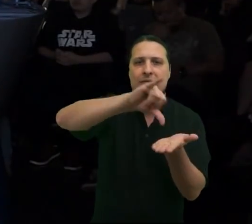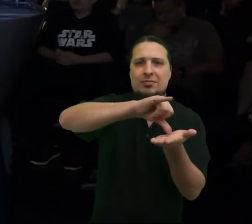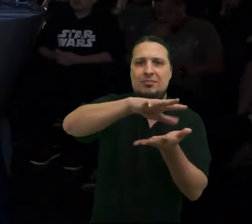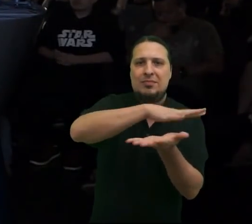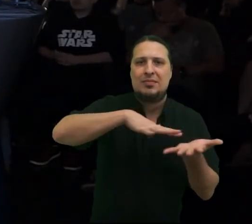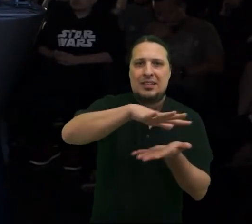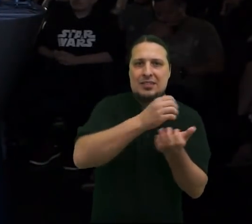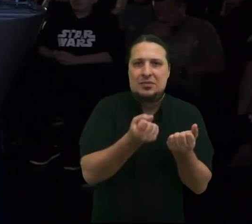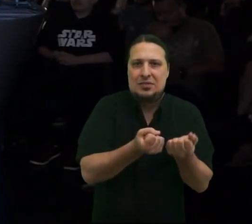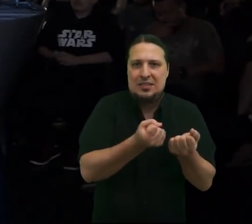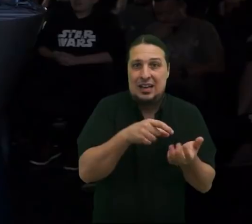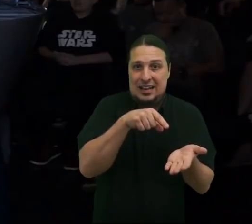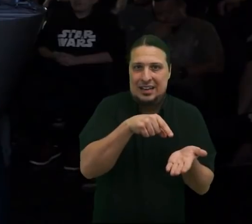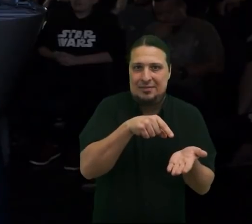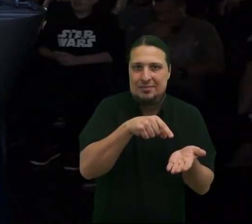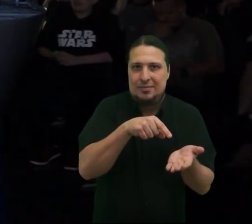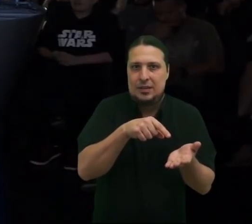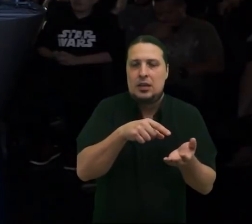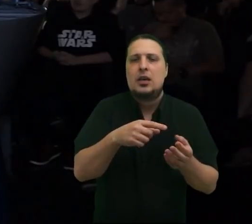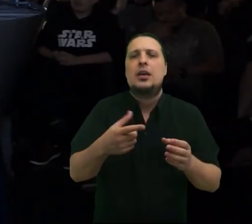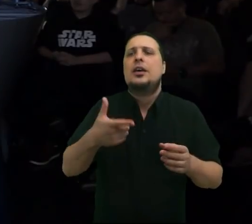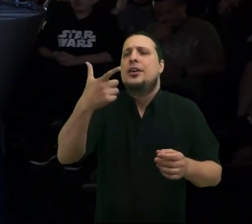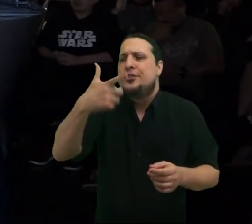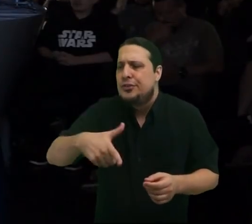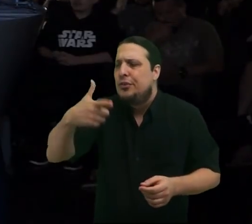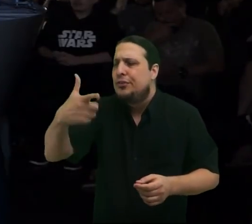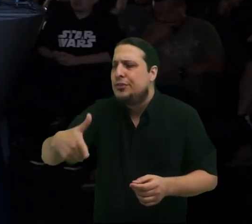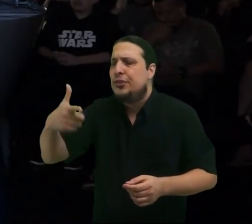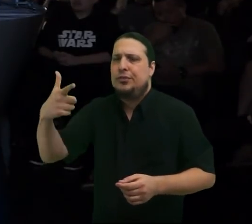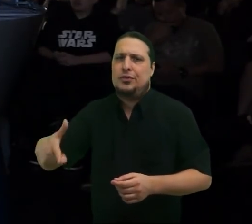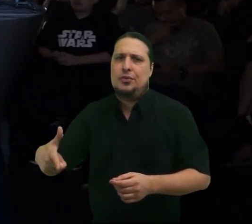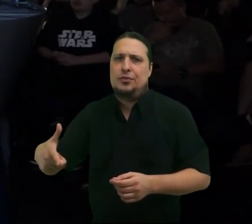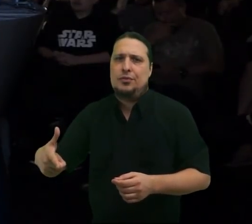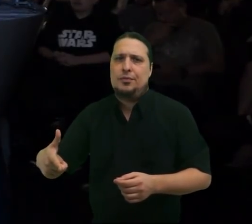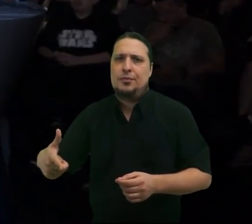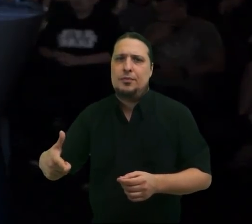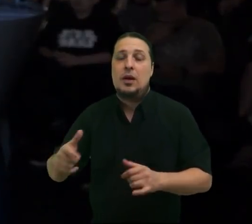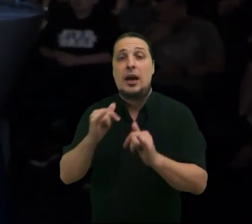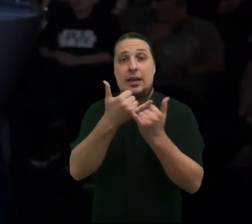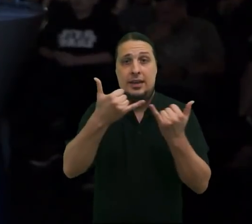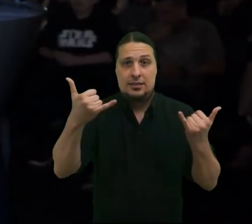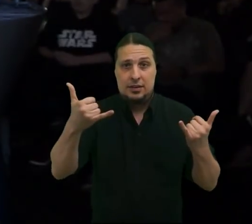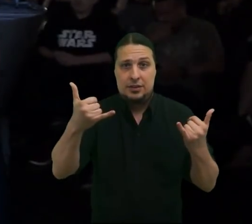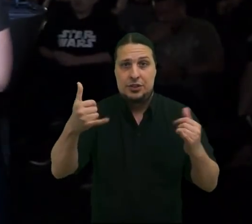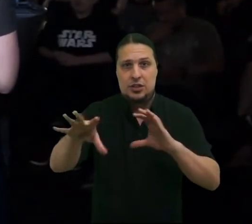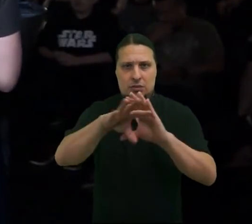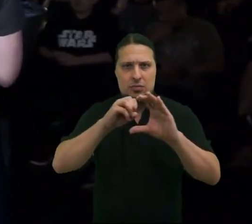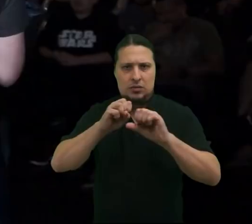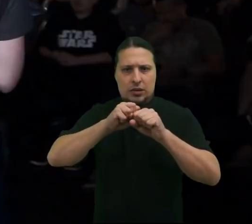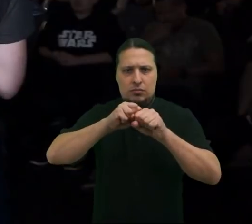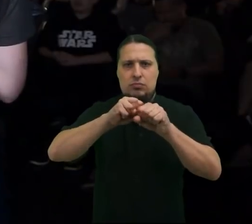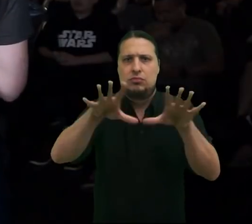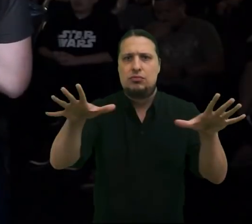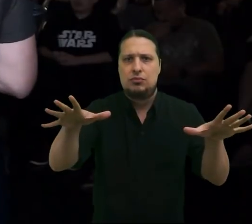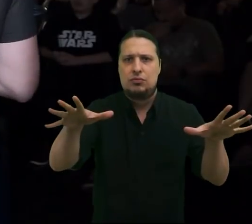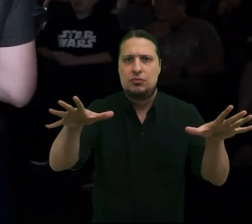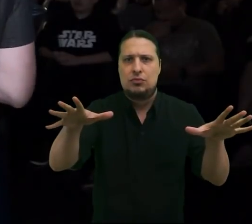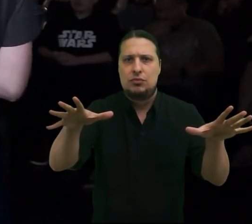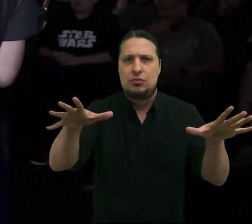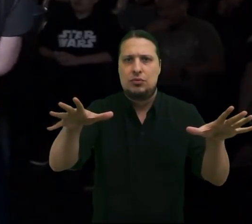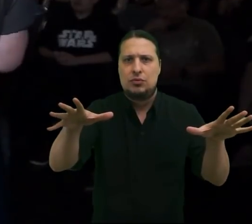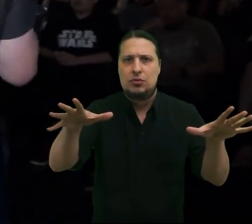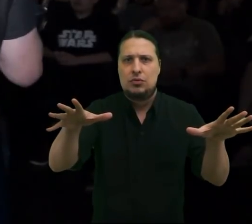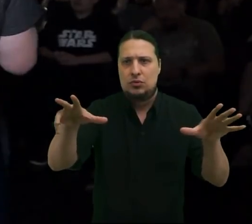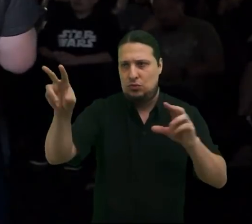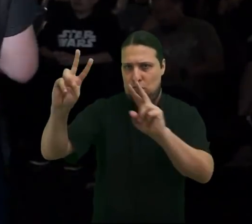Então, algo razoavelmente pequeno, lá no centro da galáxia, é capaz